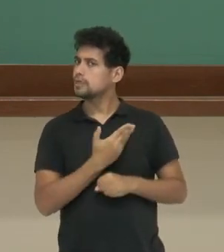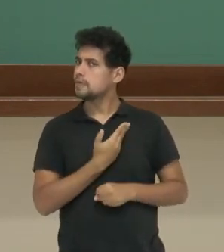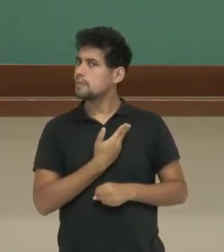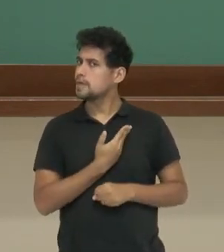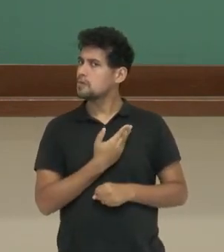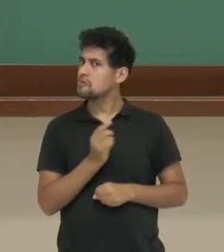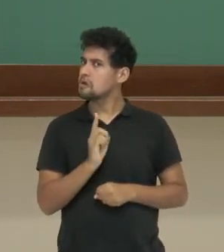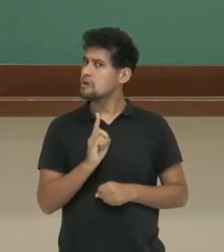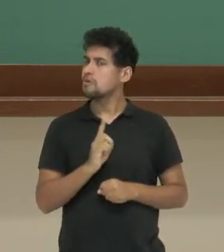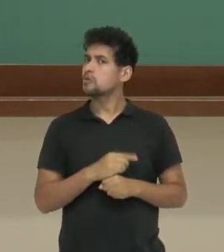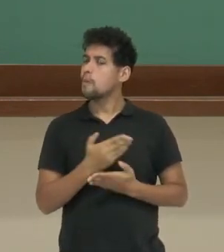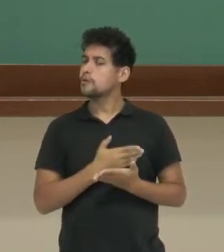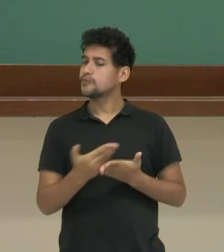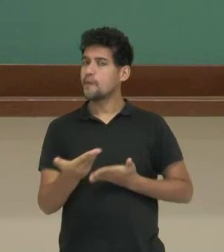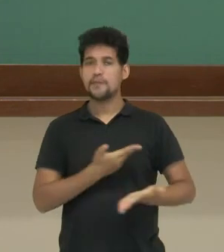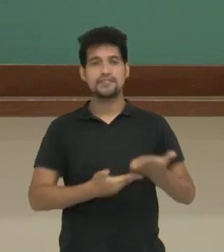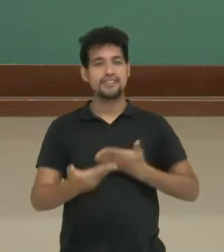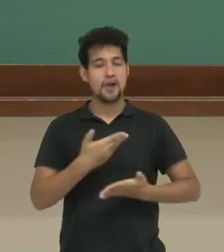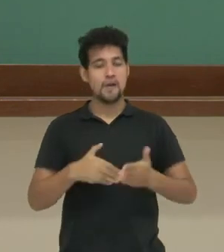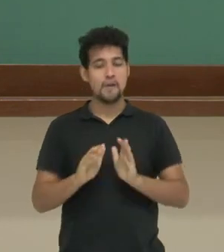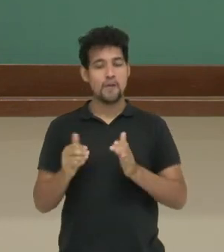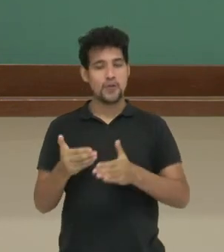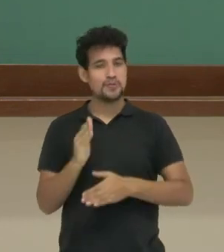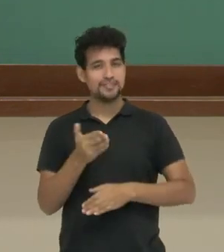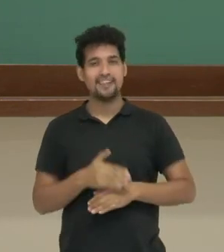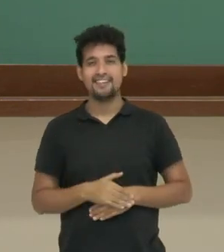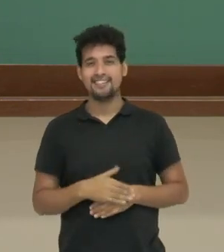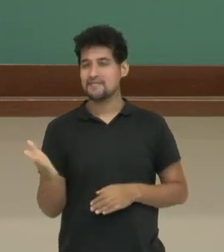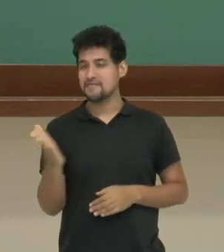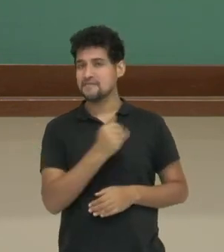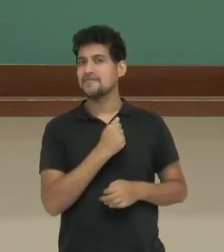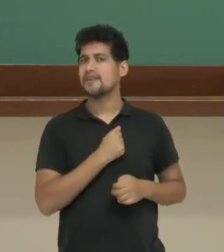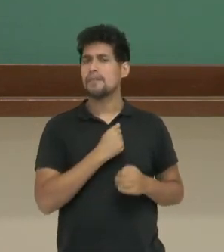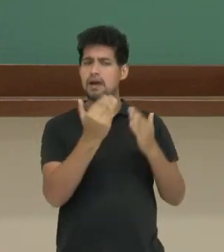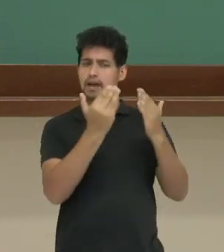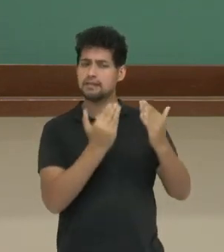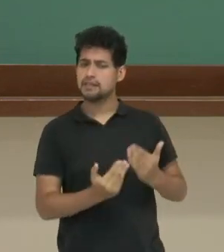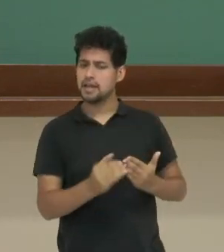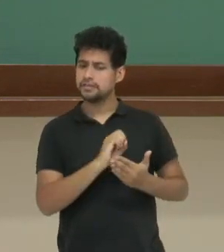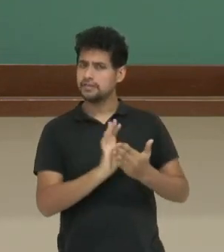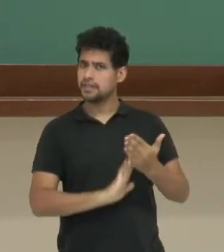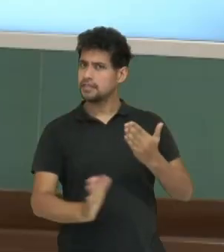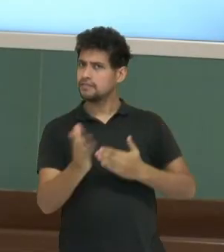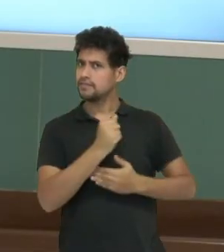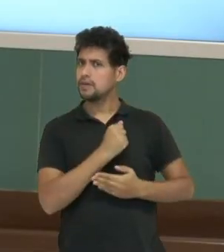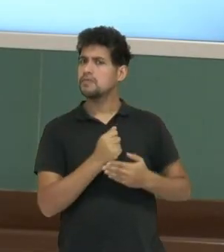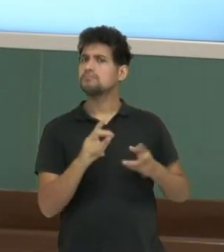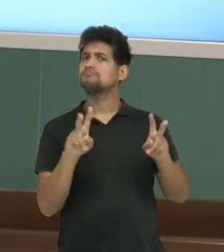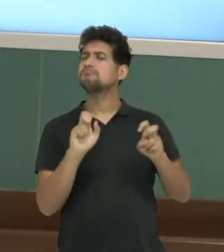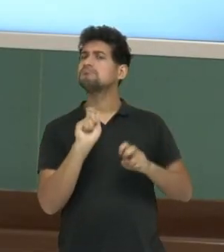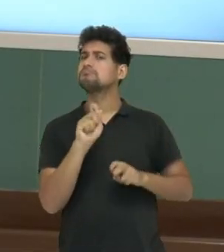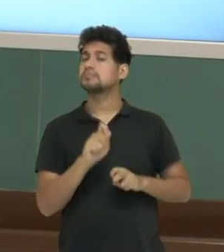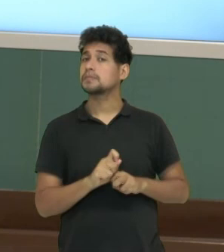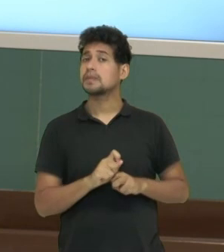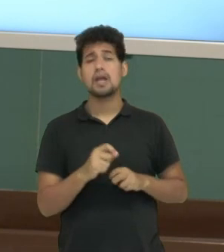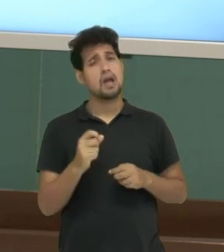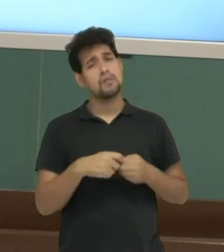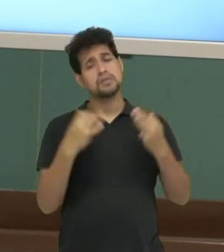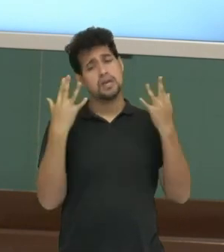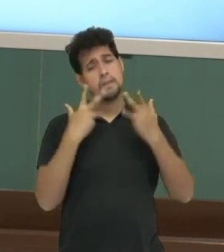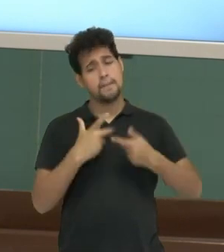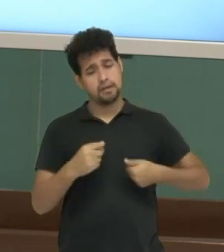colegas, já começou a compartilhar com a turma. Bora lá então conferir essa atividade que se refere aos mamíferos,